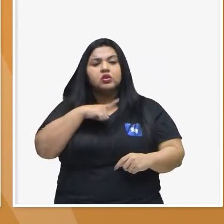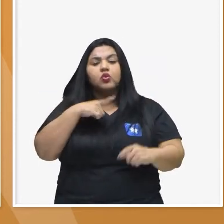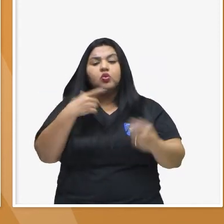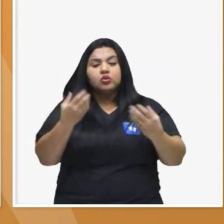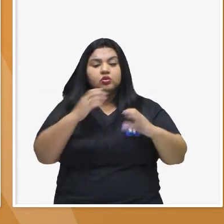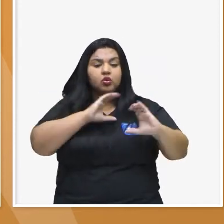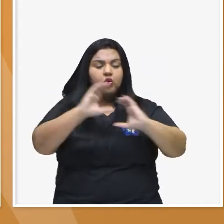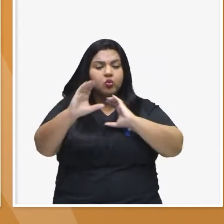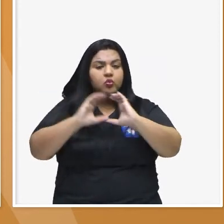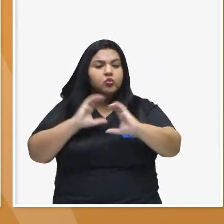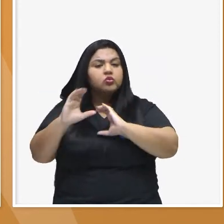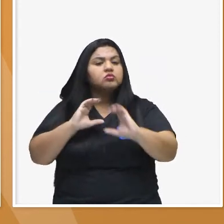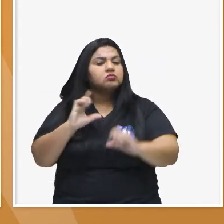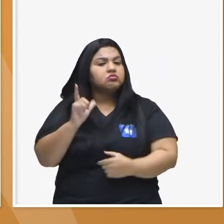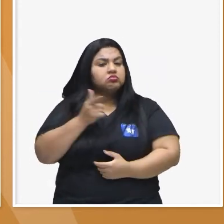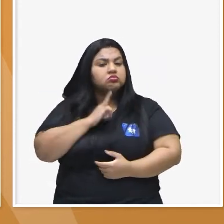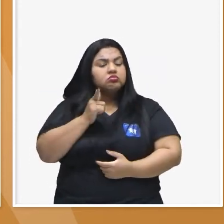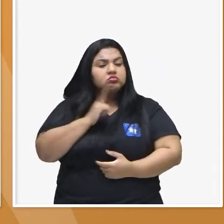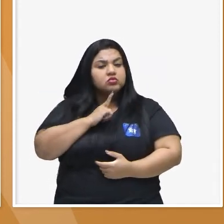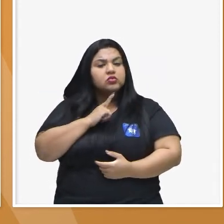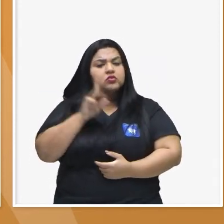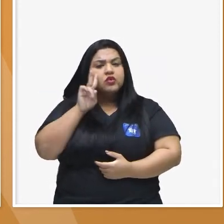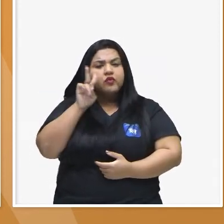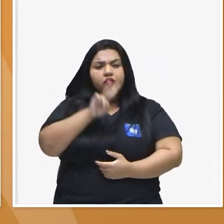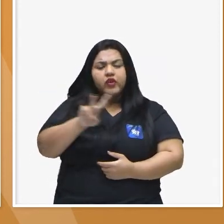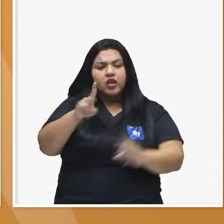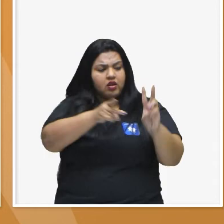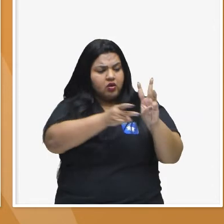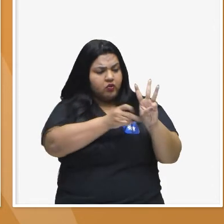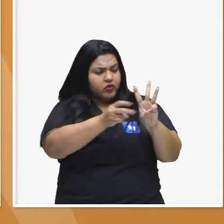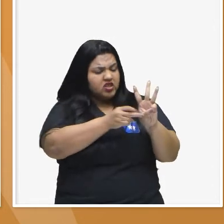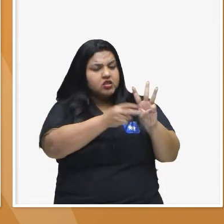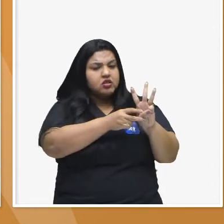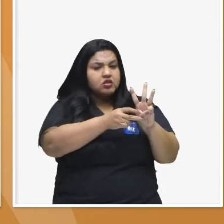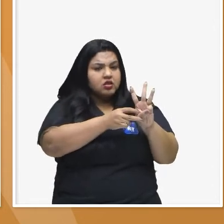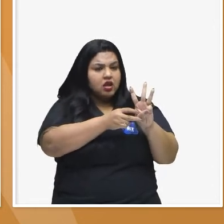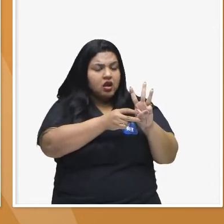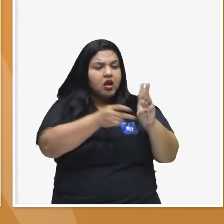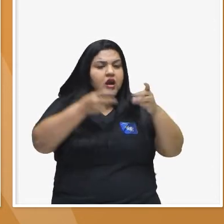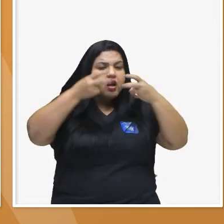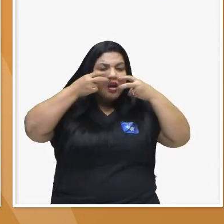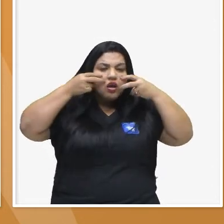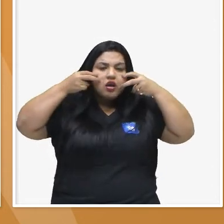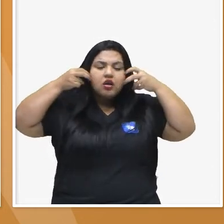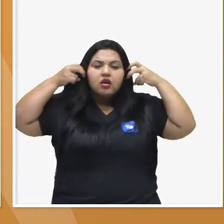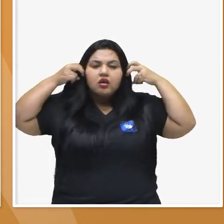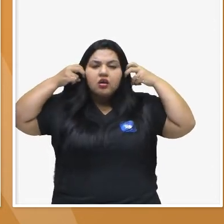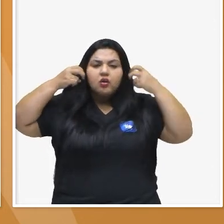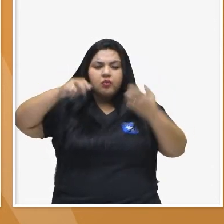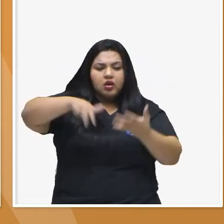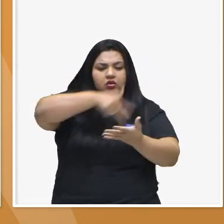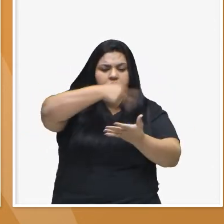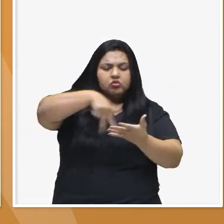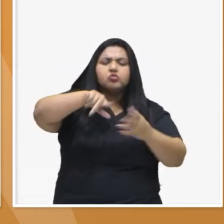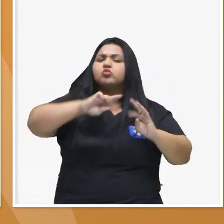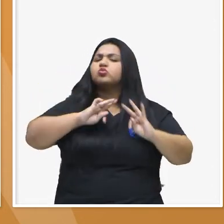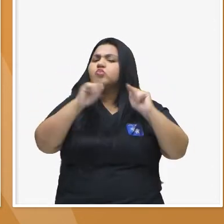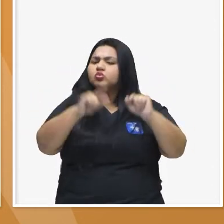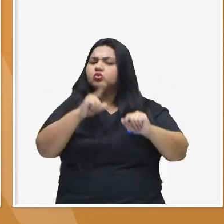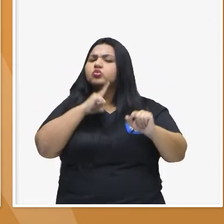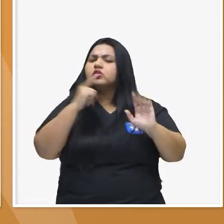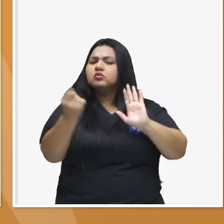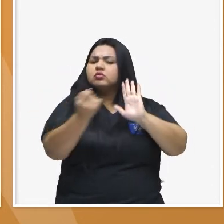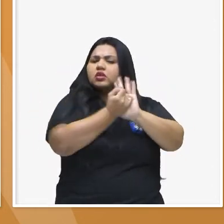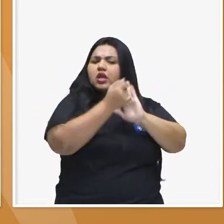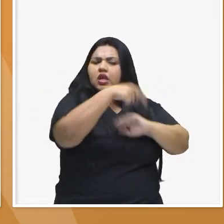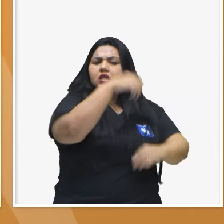através daquilo. Quando você vê um indígena pintado, numa dança, numa festa, aquilo ali tudo tem uma simbologia que ele